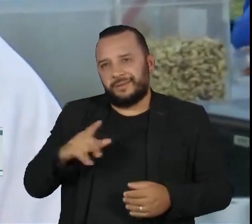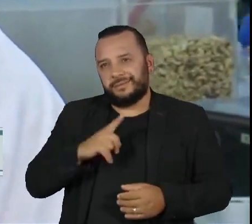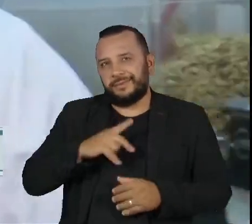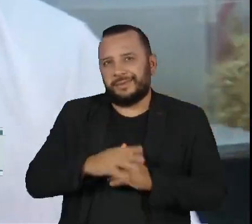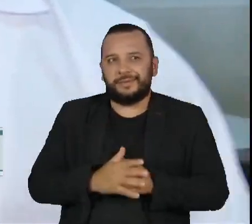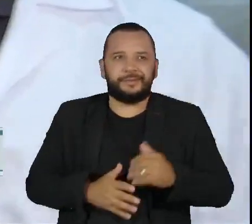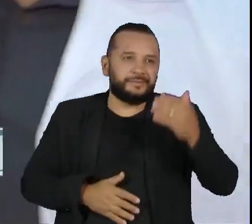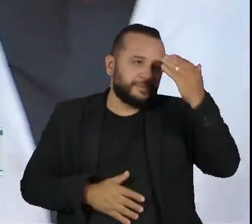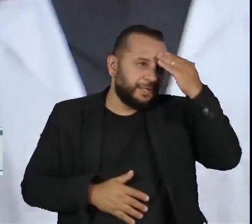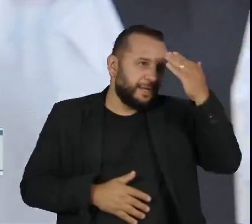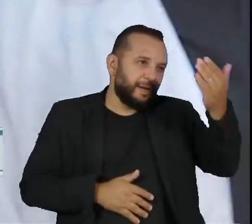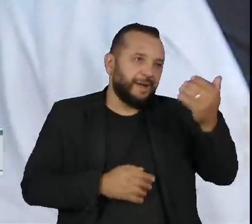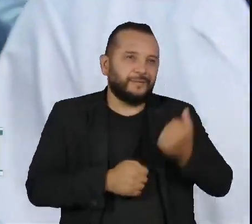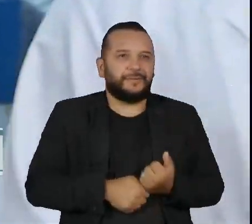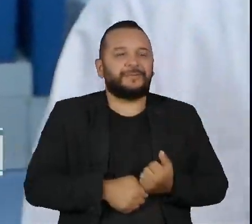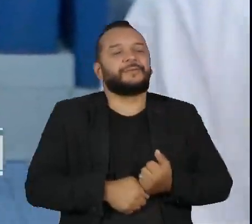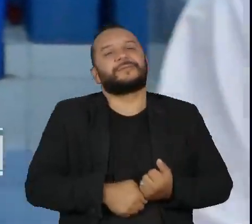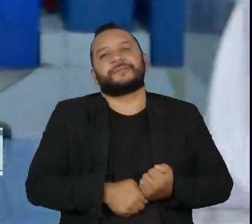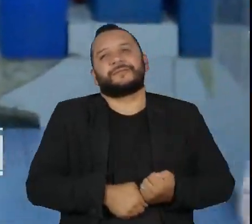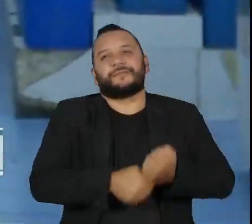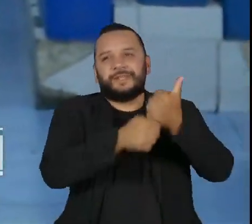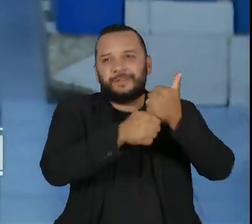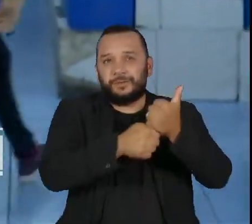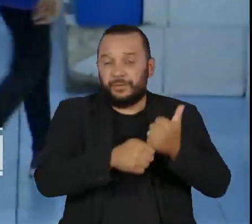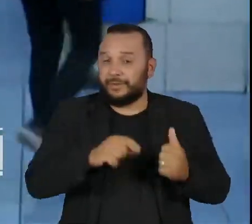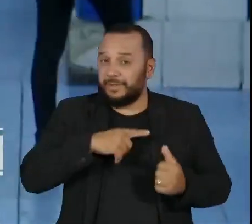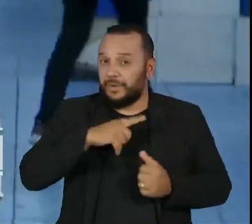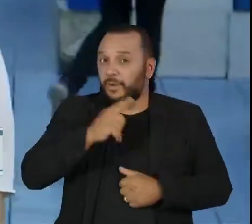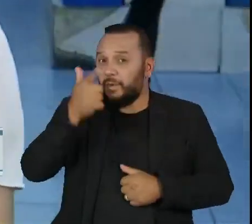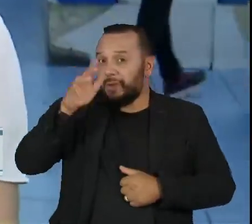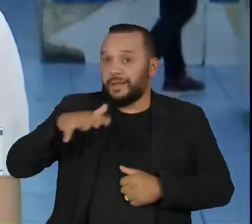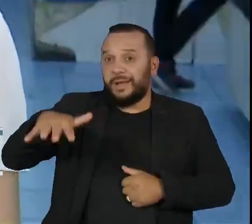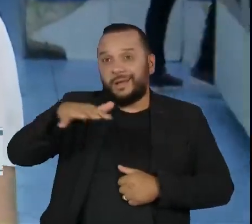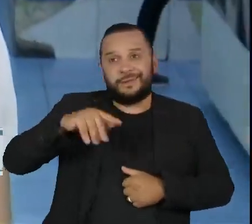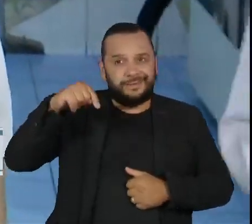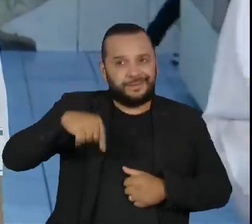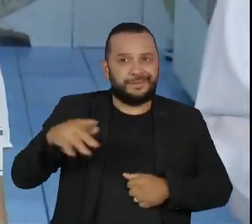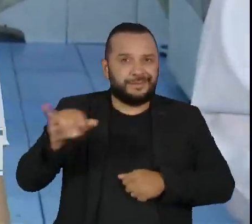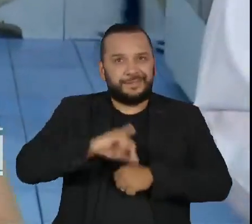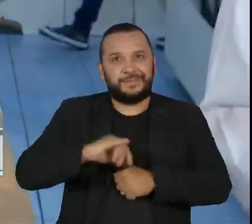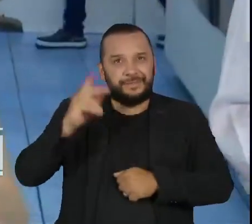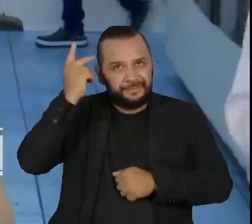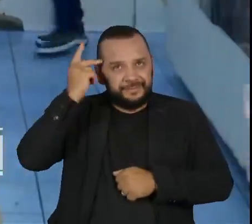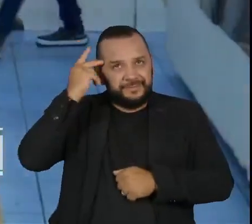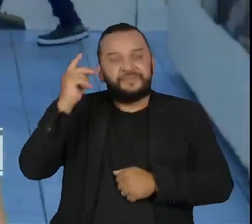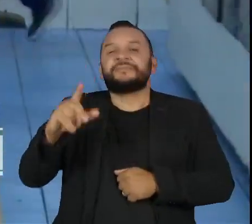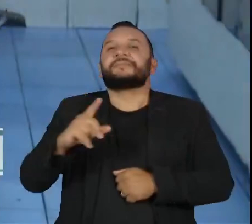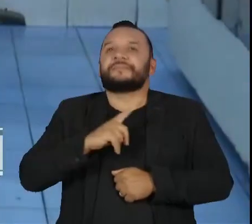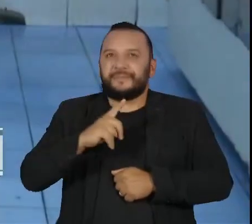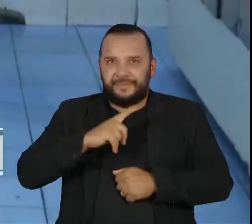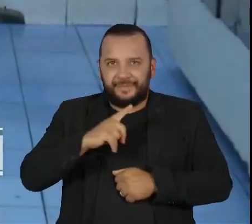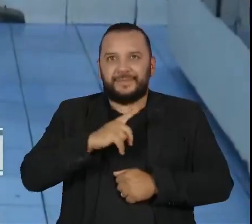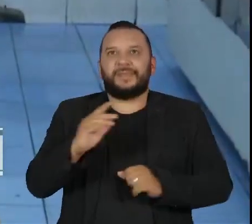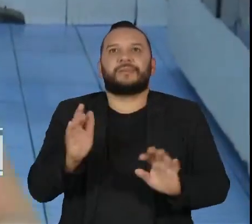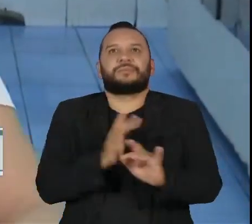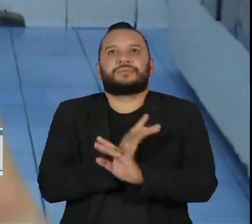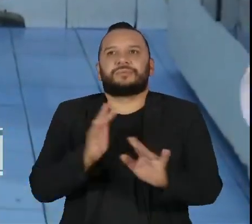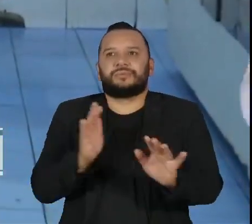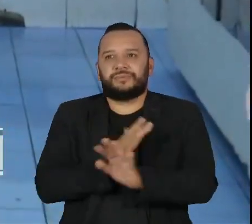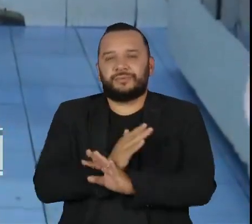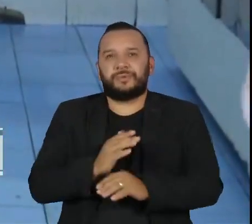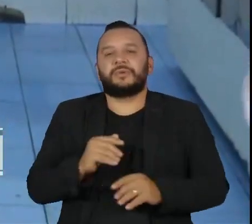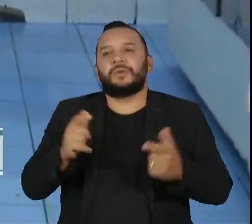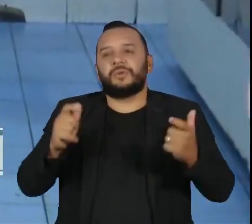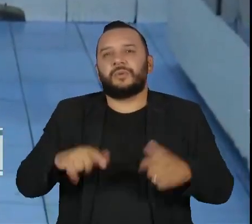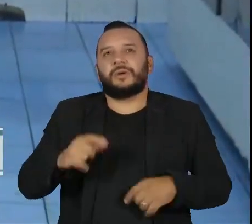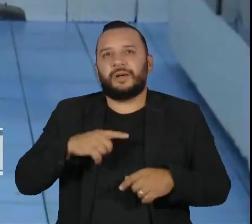participação, feliz ano novo. E olha, tem outra área de comércio tradicional aqui do centro de São Paulo que também está bem movimentado, é o Bom